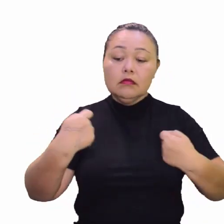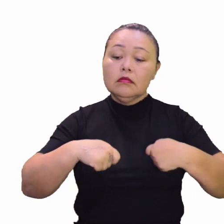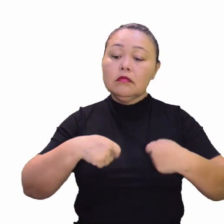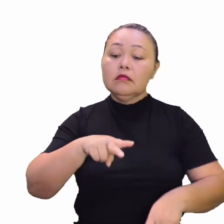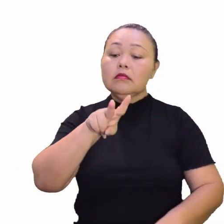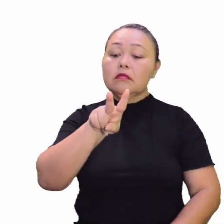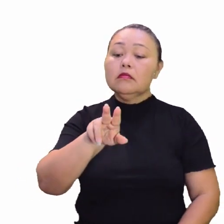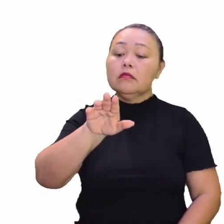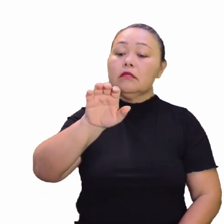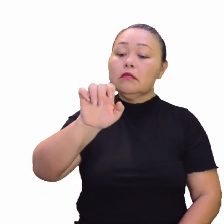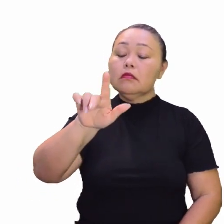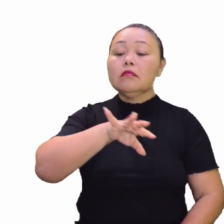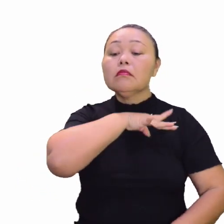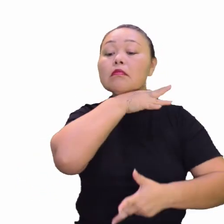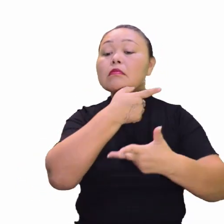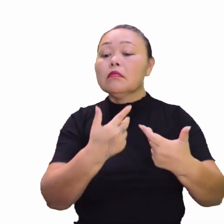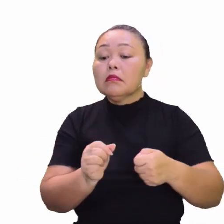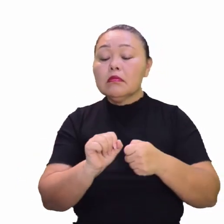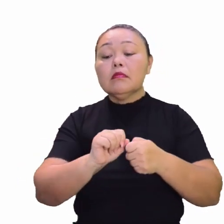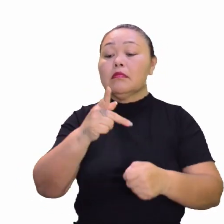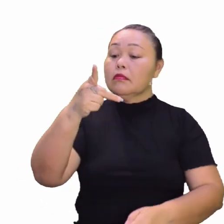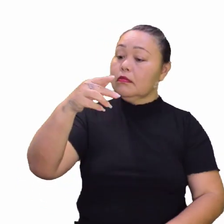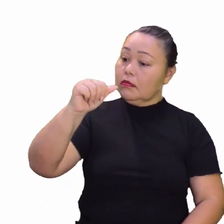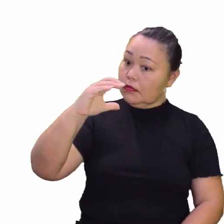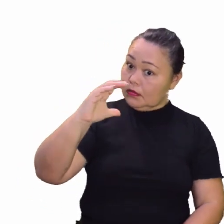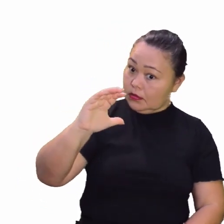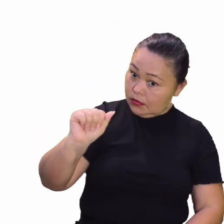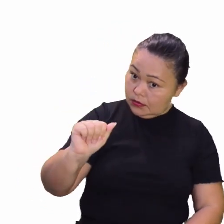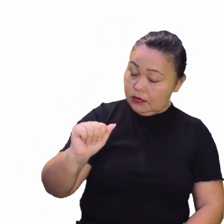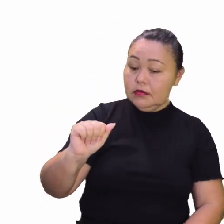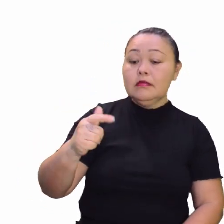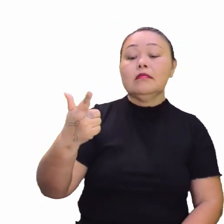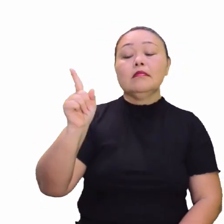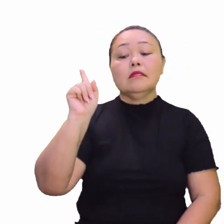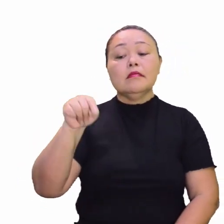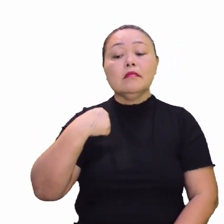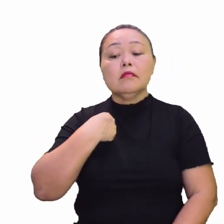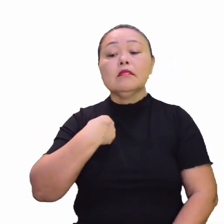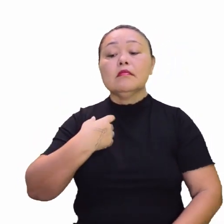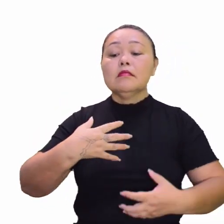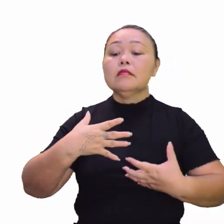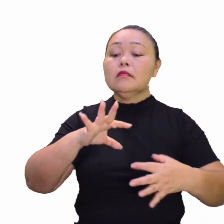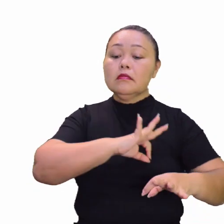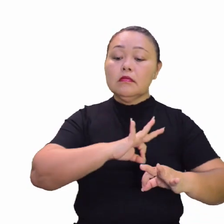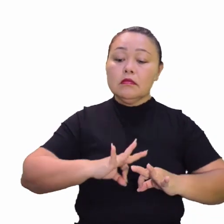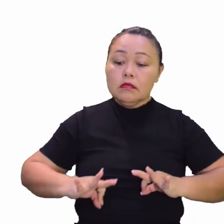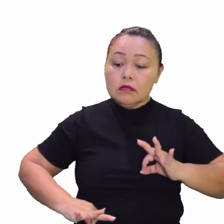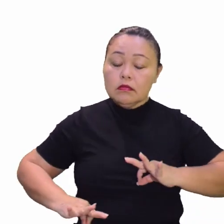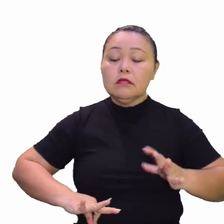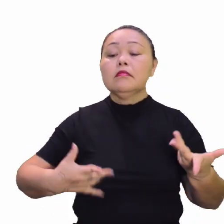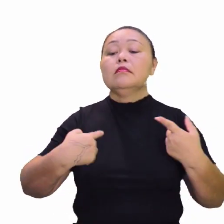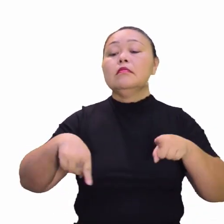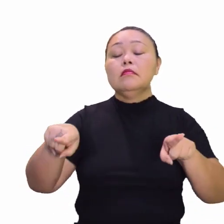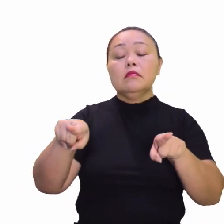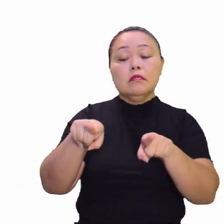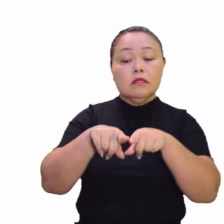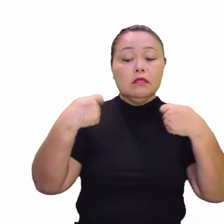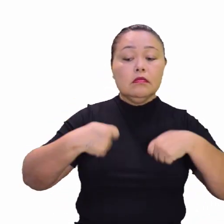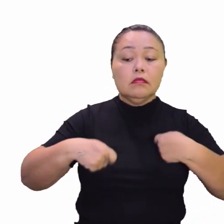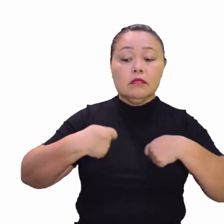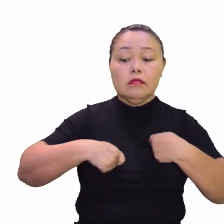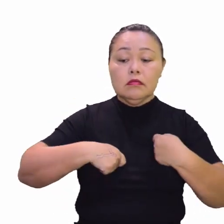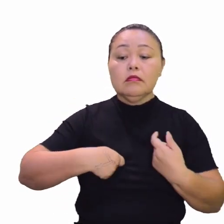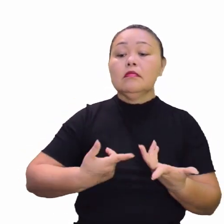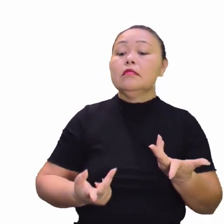humano, também os animais. Isso. A paca precisa da vegetação? Com certeza. A onça precisa? Sem sombra de dúvida.